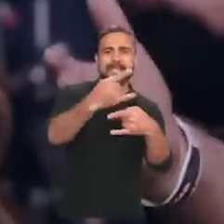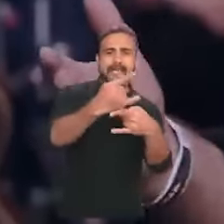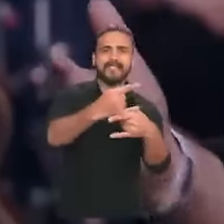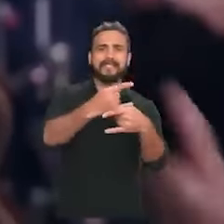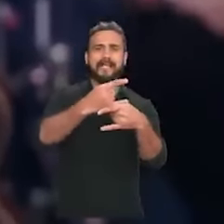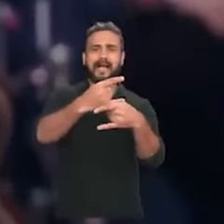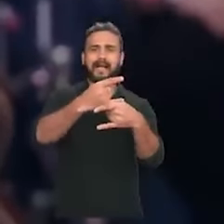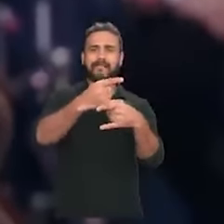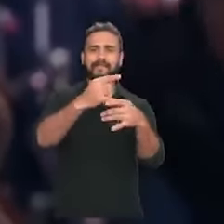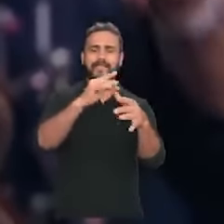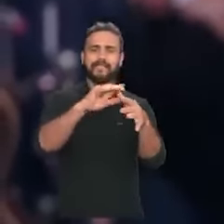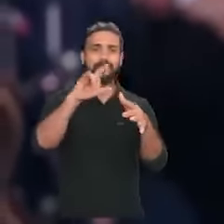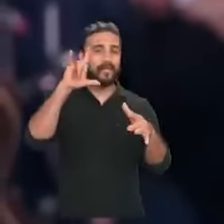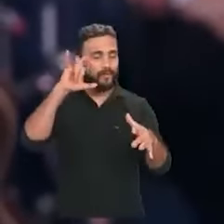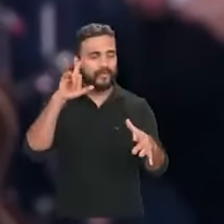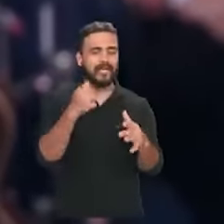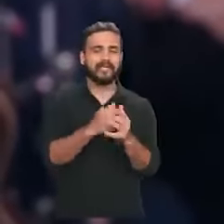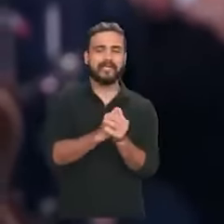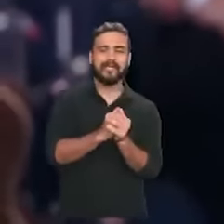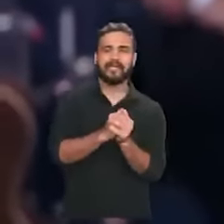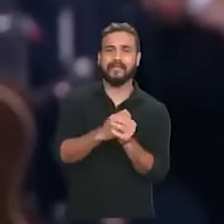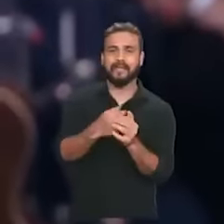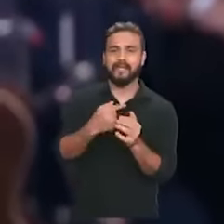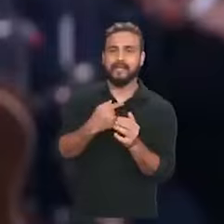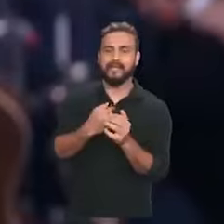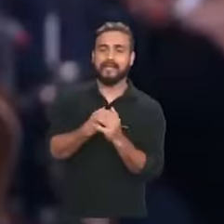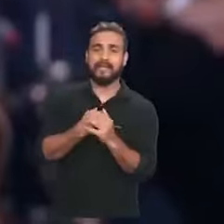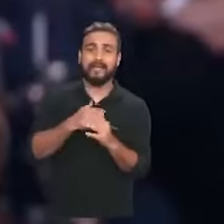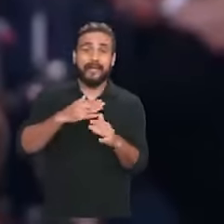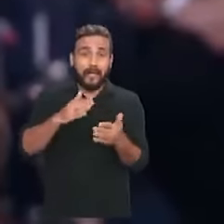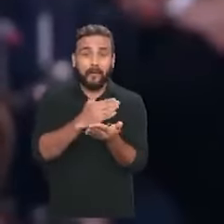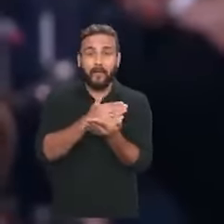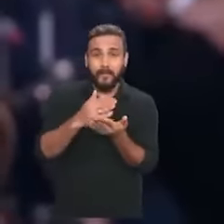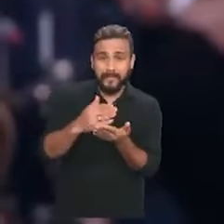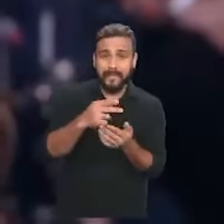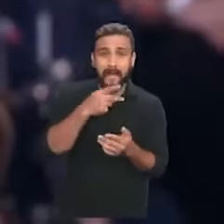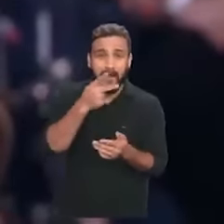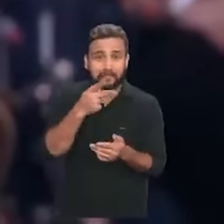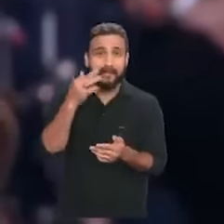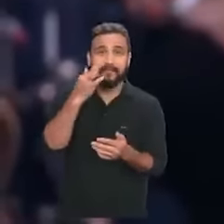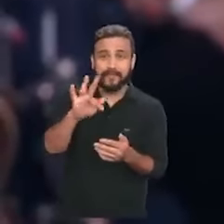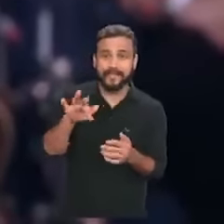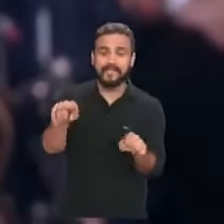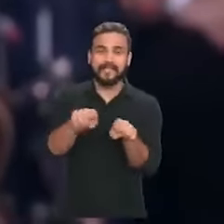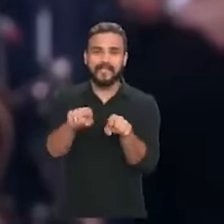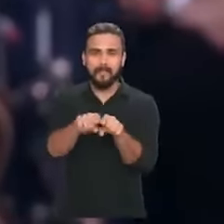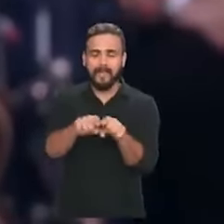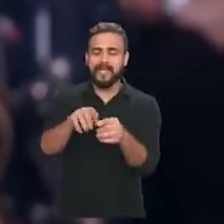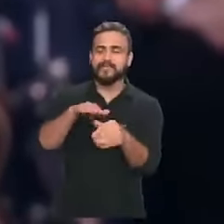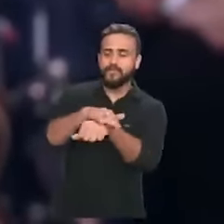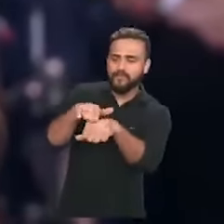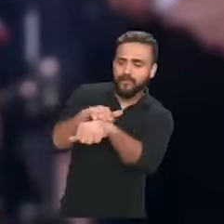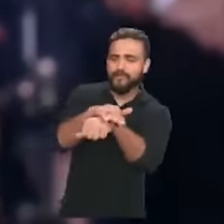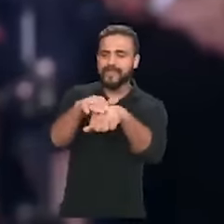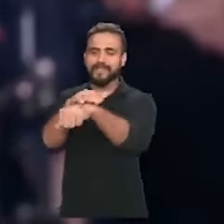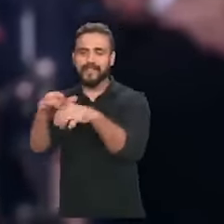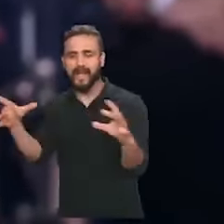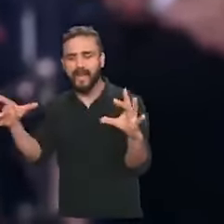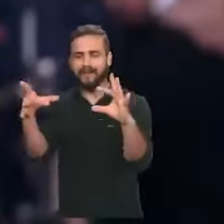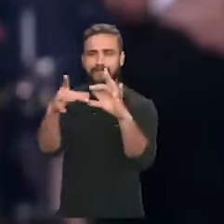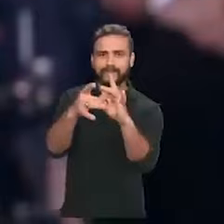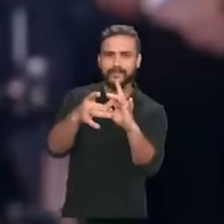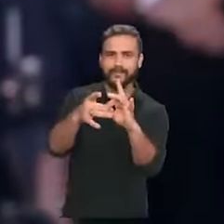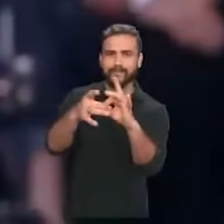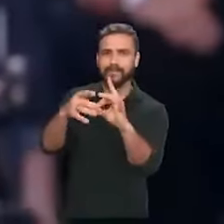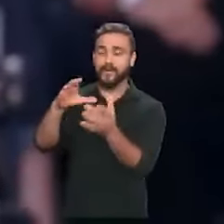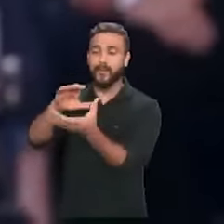quando eles perceberam que eu falava razoavelmente bem o francês e entendia tudo, eles entraram em contato. Porque o meu Instagram, eu não devia nem